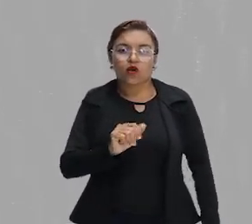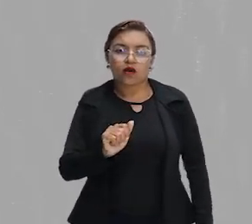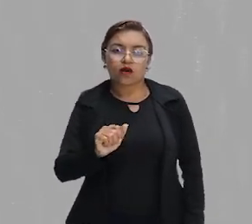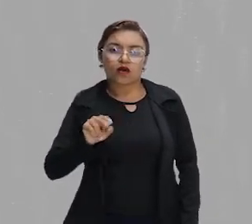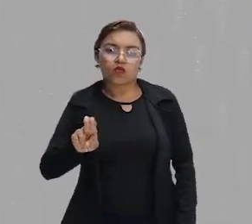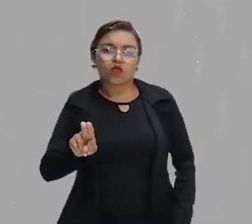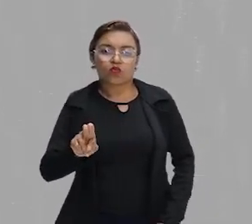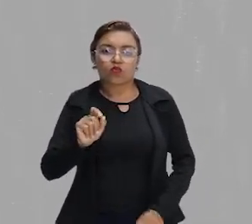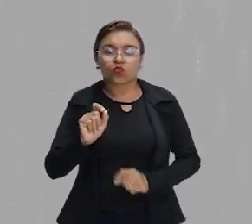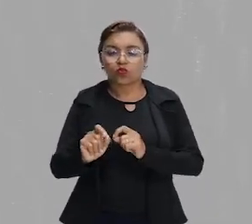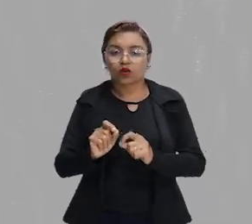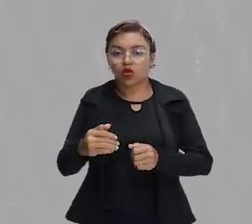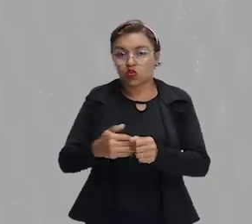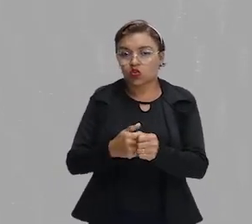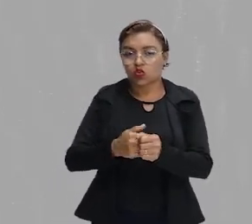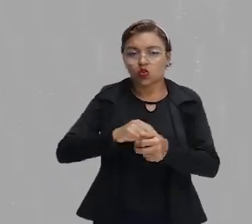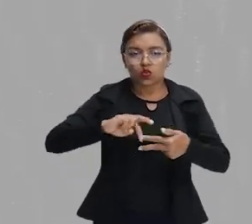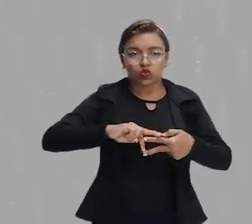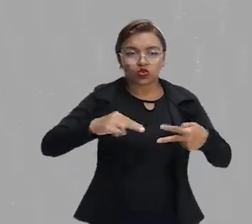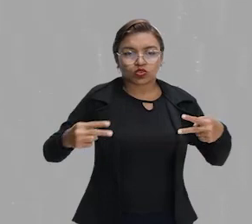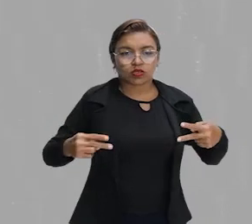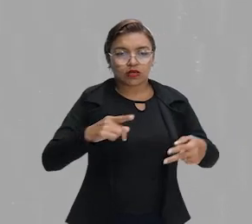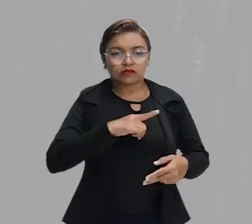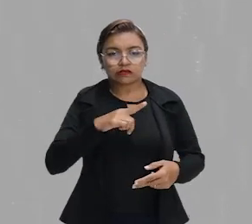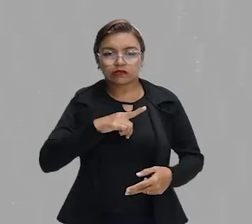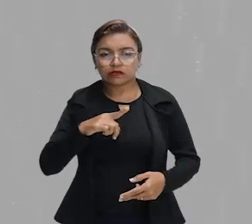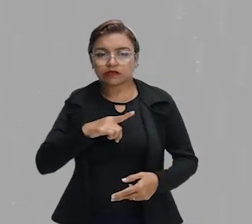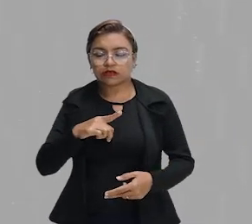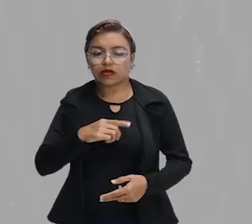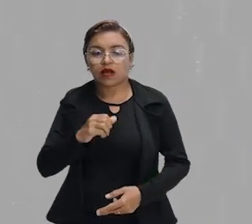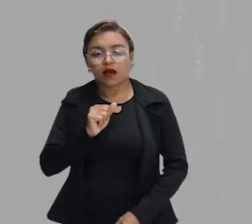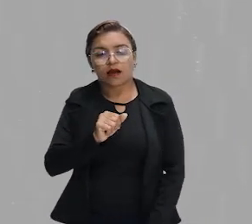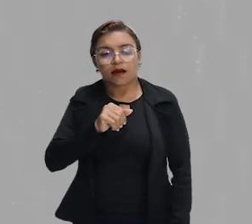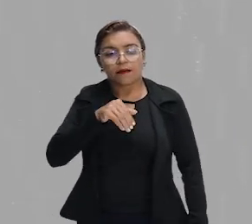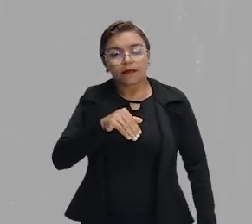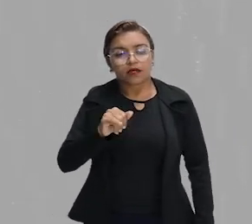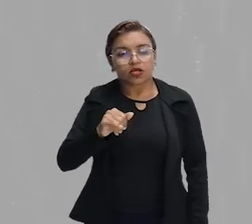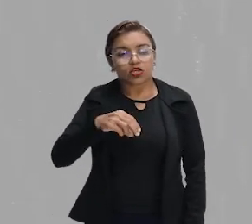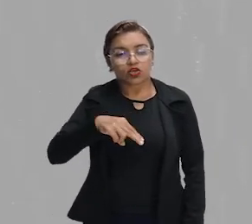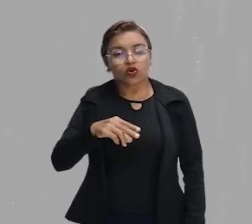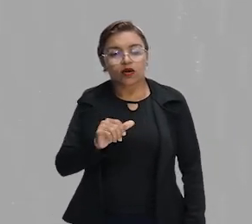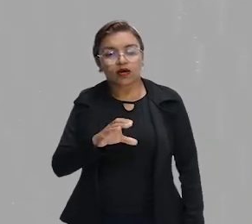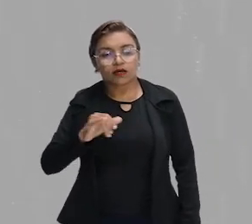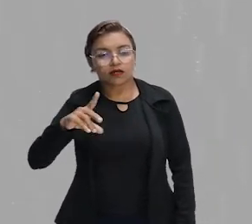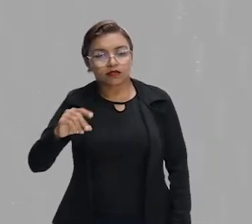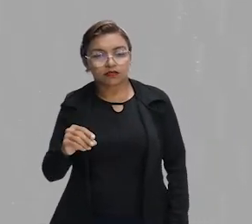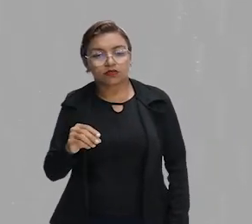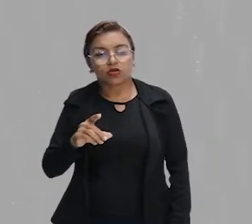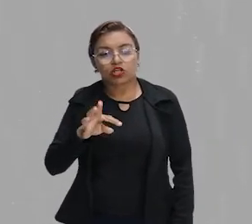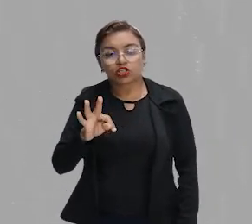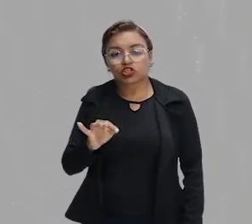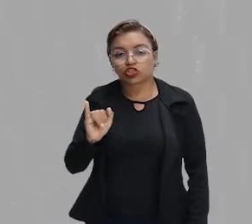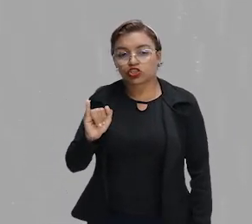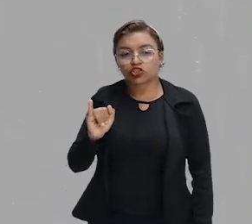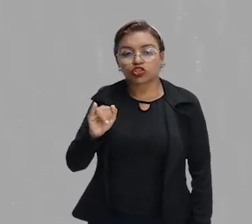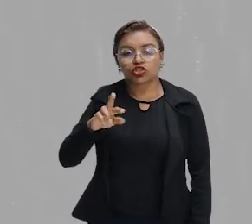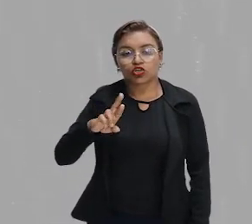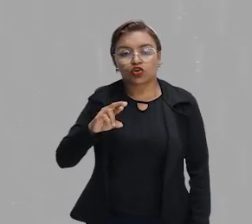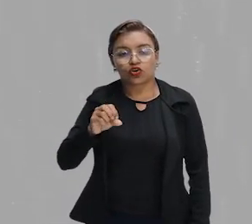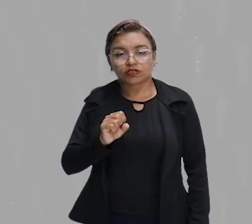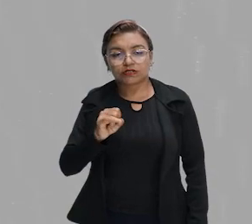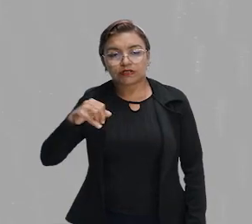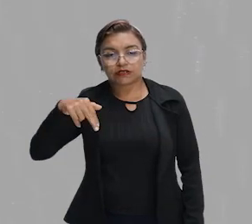vai, no código genético, codificar o aminoácido tirosina, ou seja, o RNA transportador